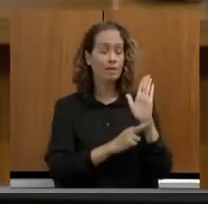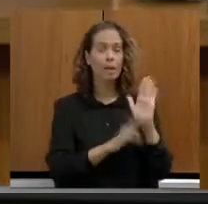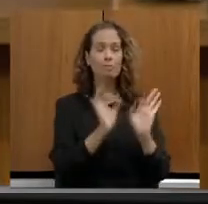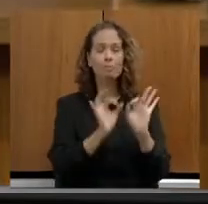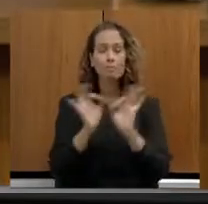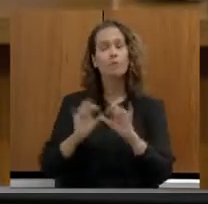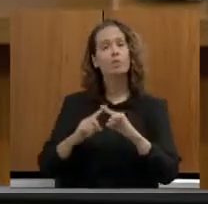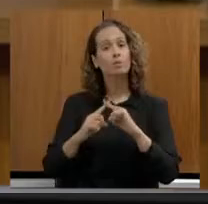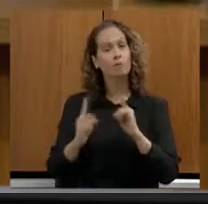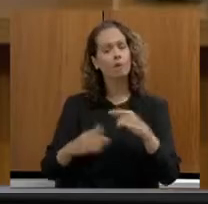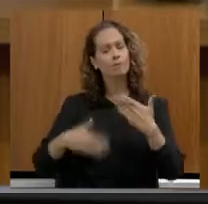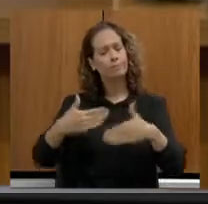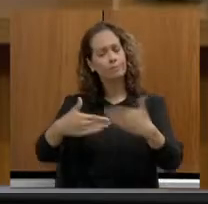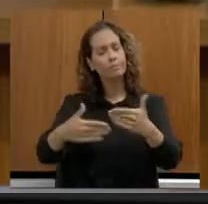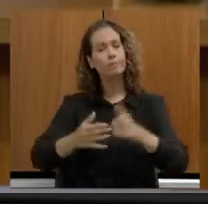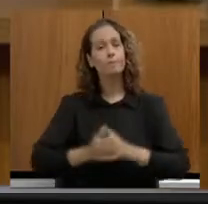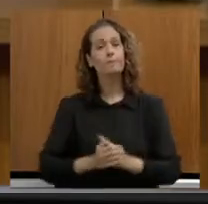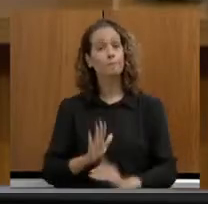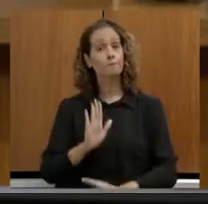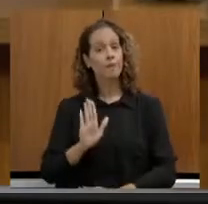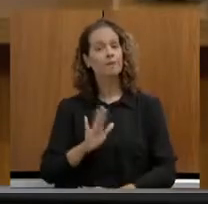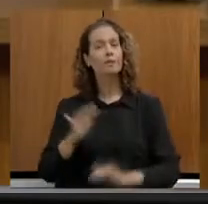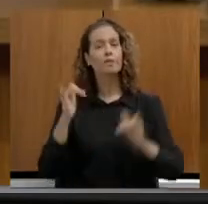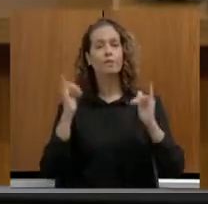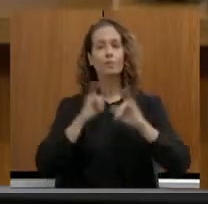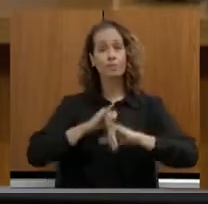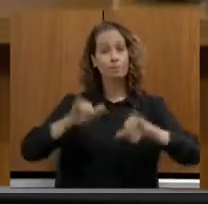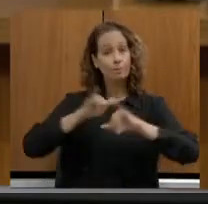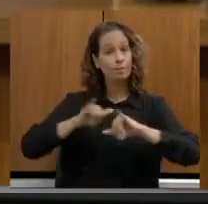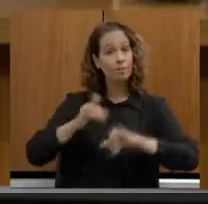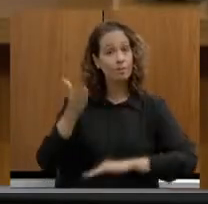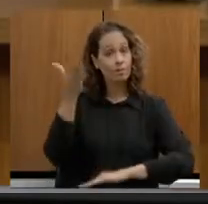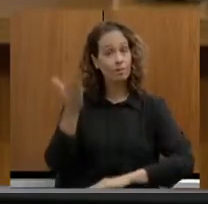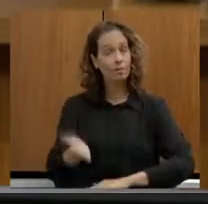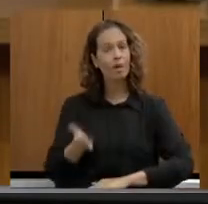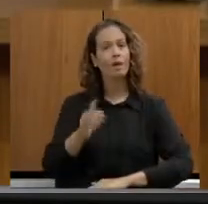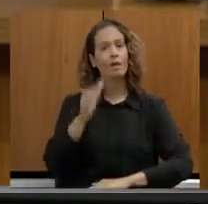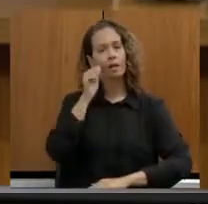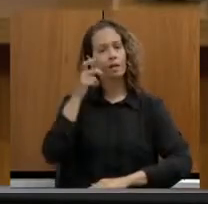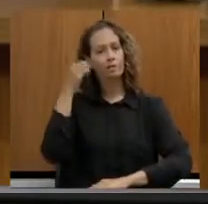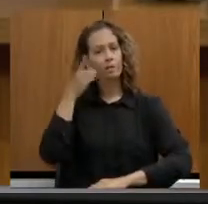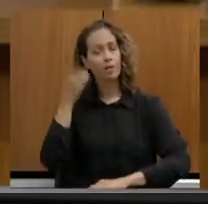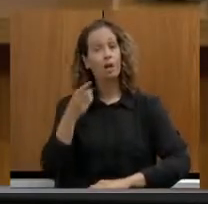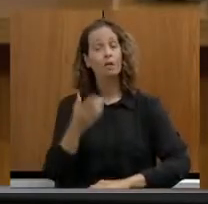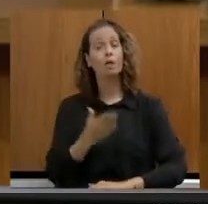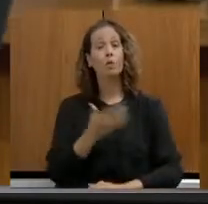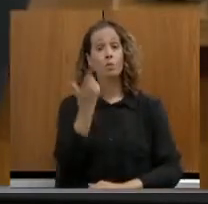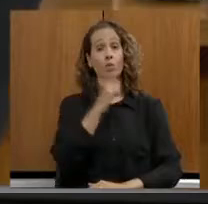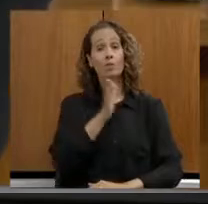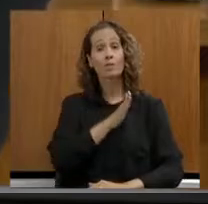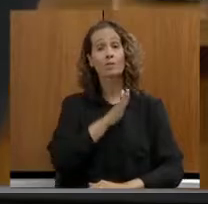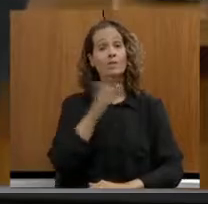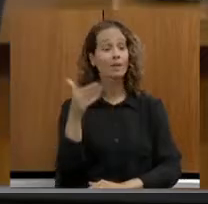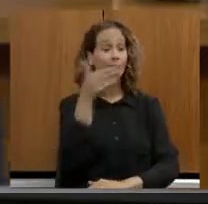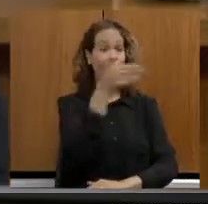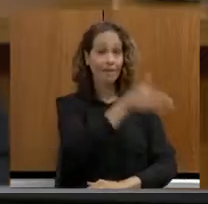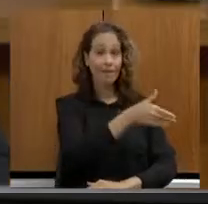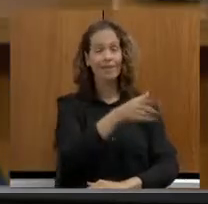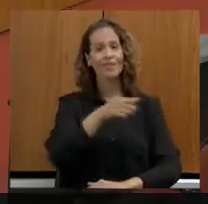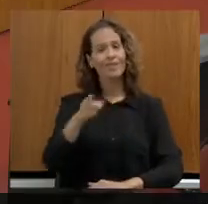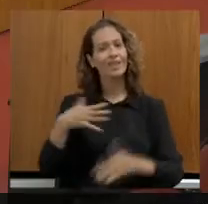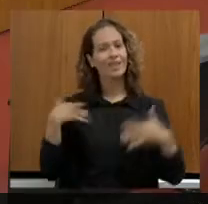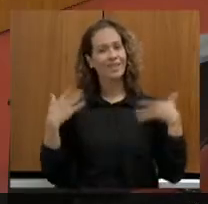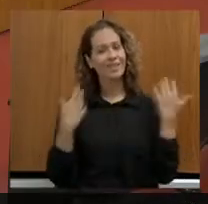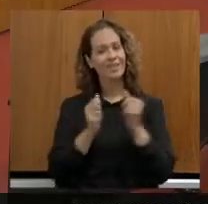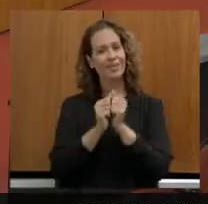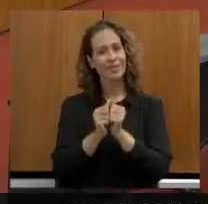Mas vamos inclusive e informá-la viu deputada quando eu consegui O que é uma alegria os senhores estarem comigo também